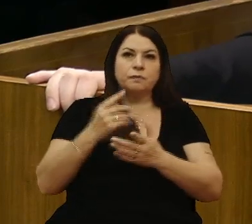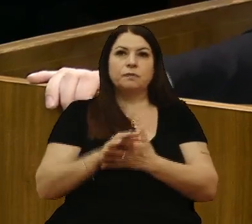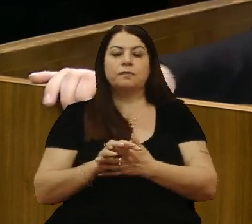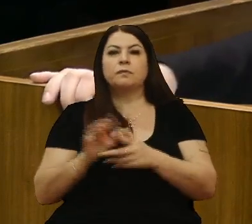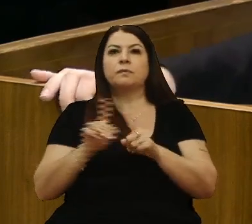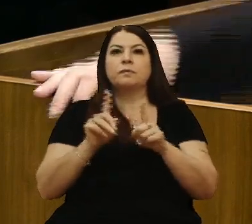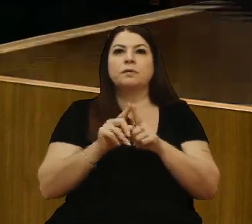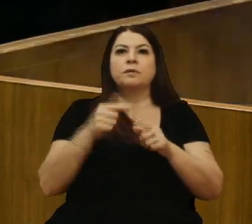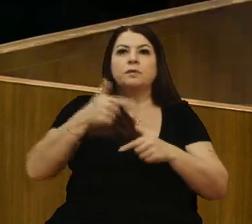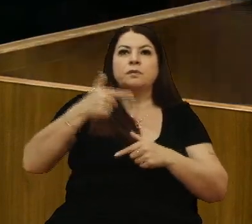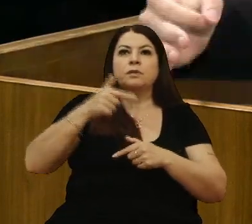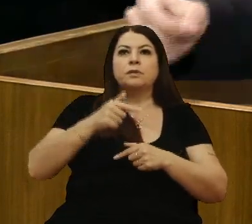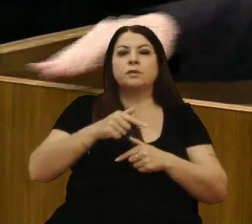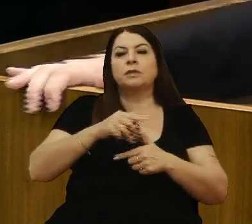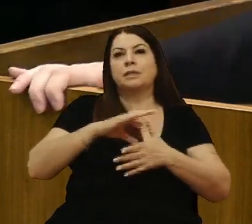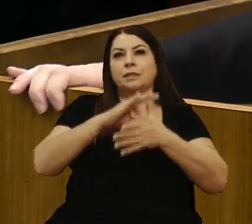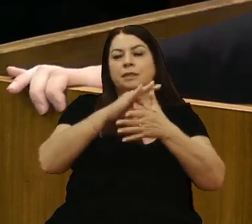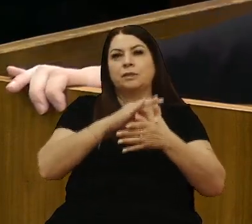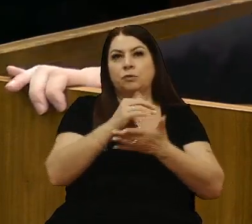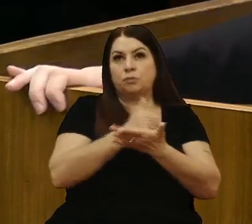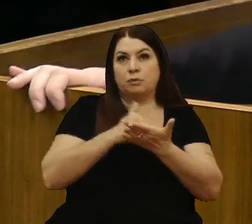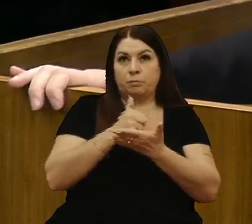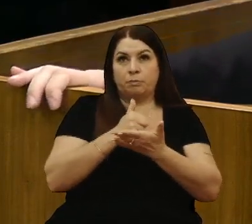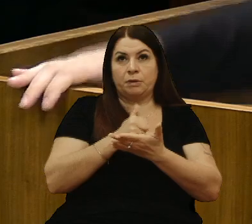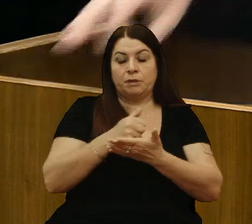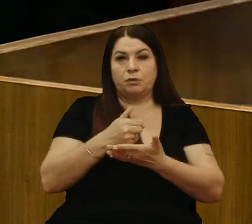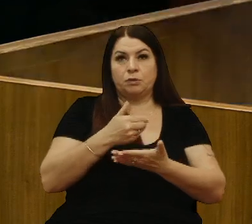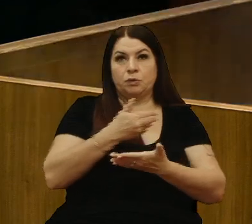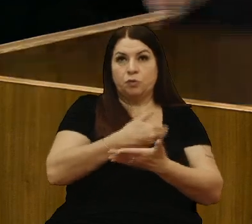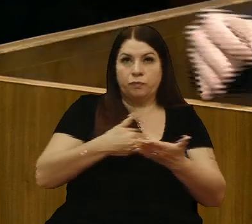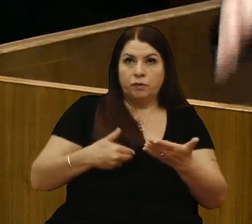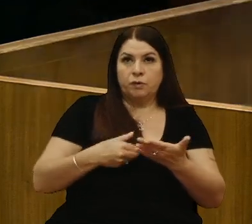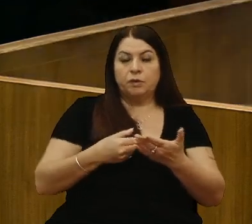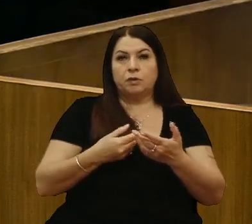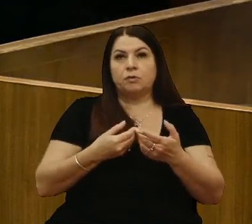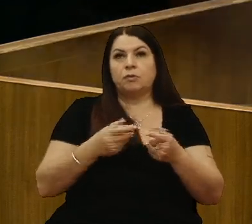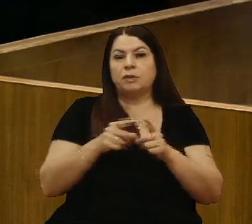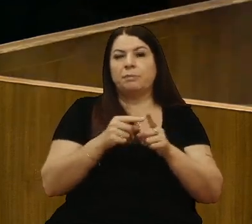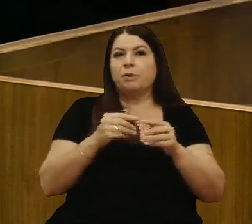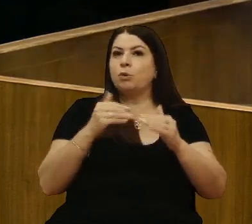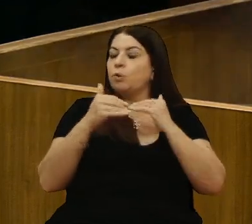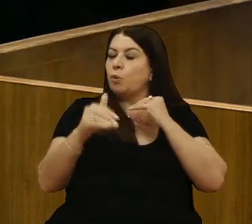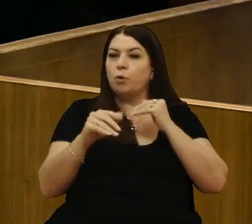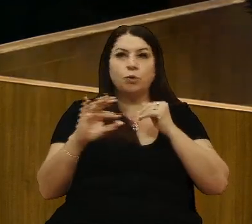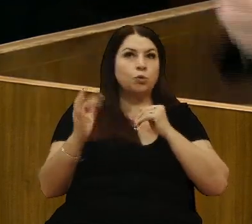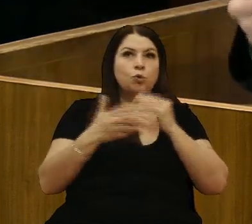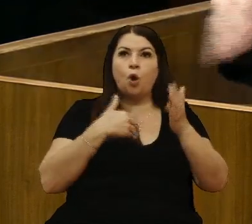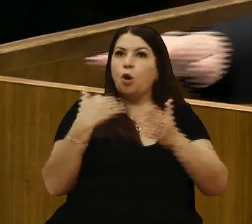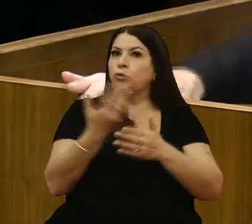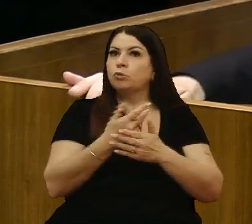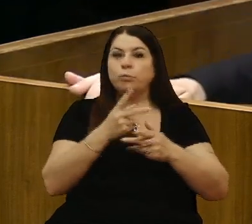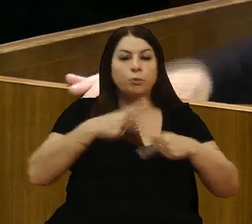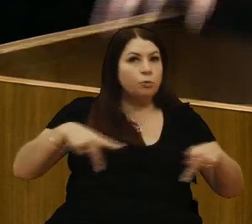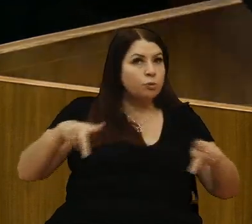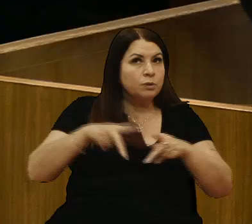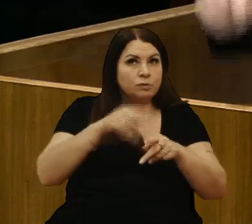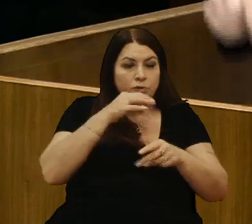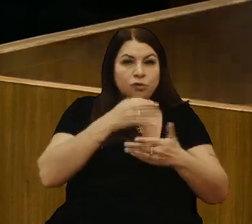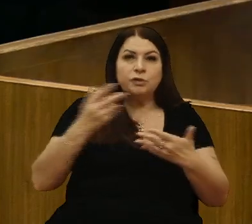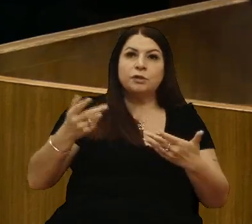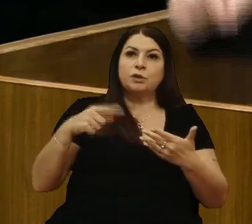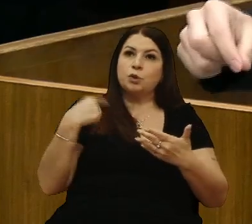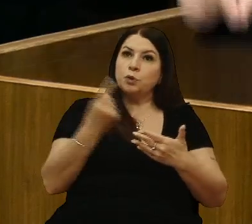vice-líder do governo, base desse governo, oposição, independentes, todo mundo, população caxiense.